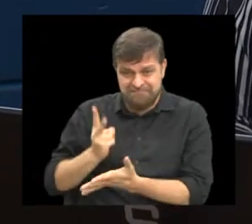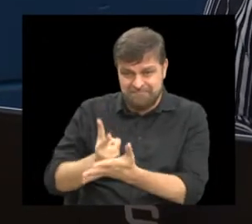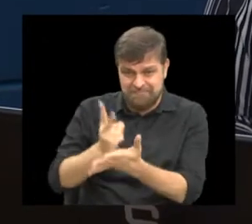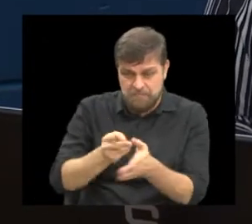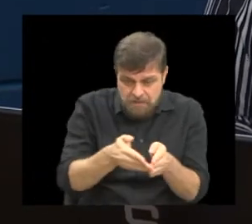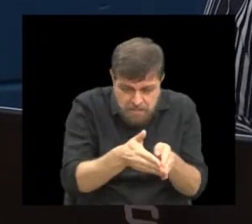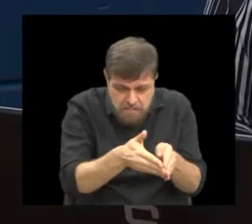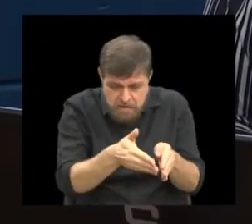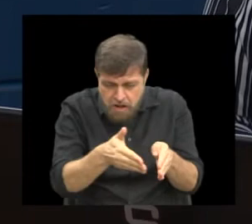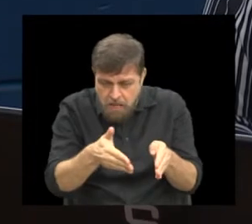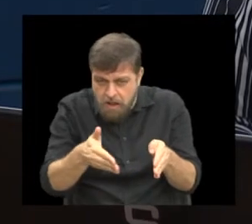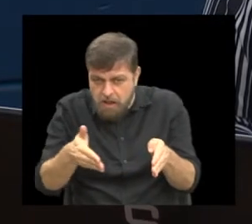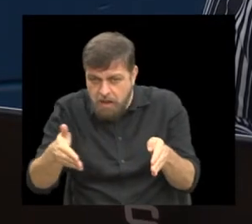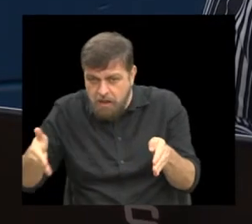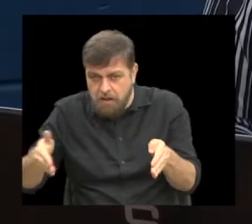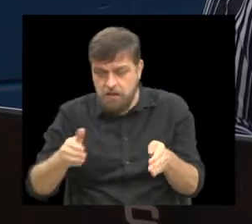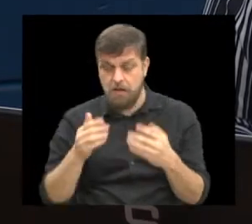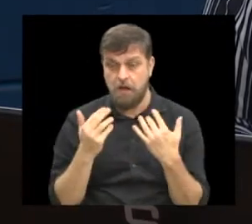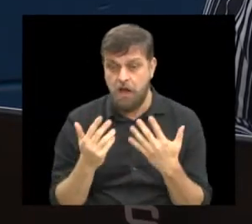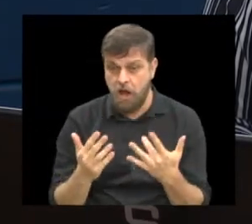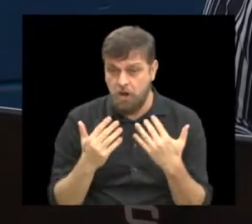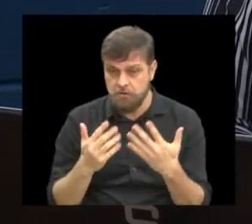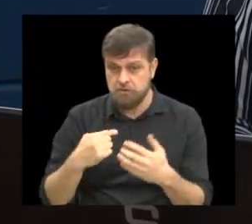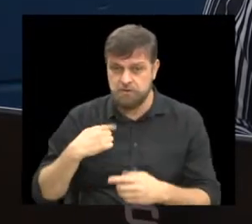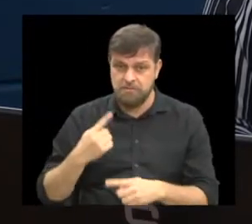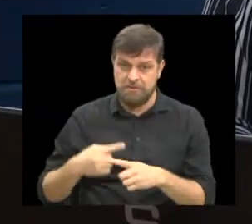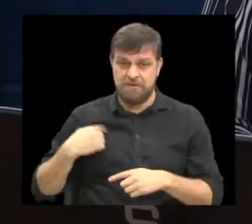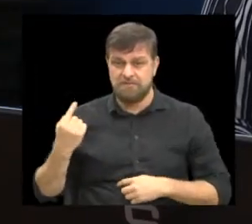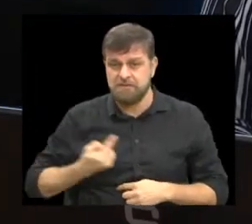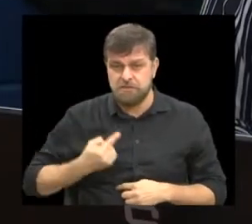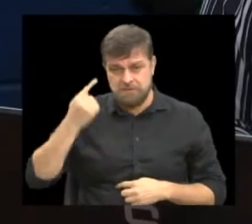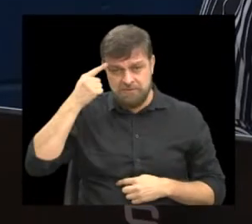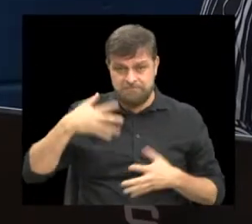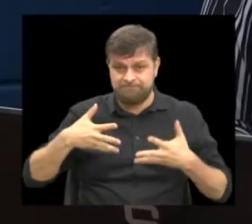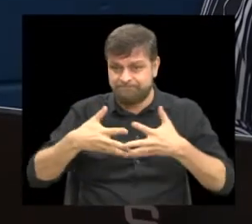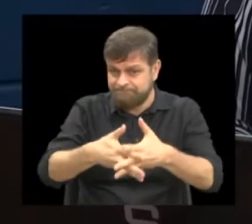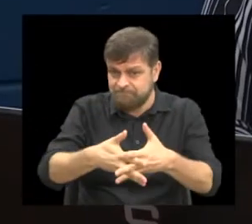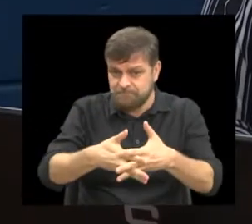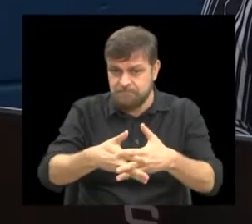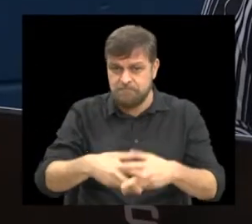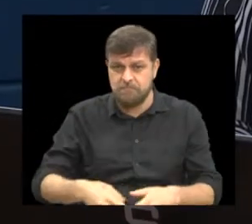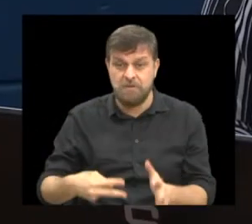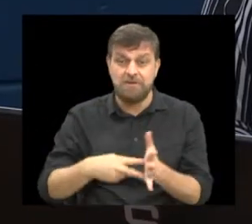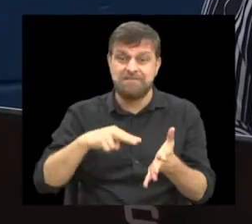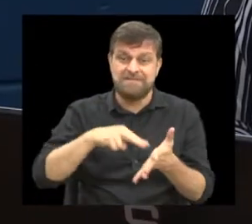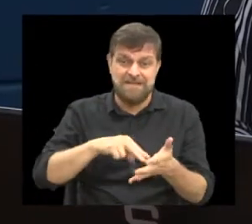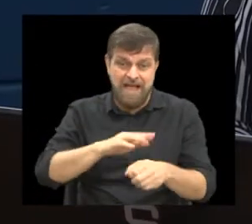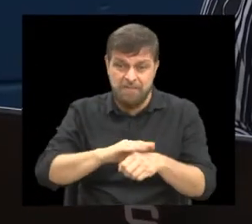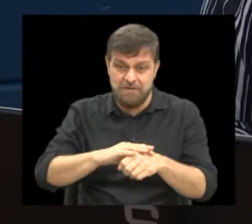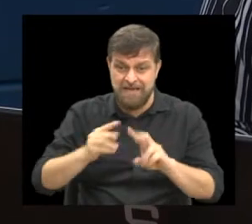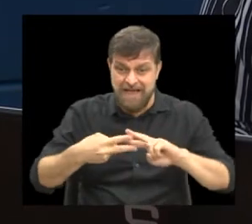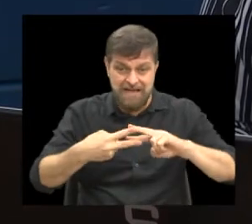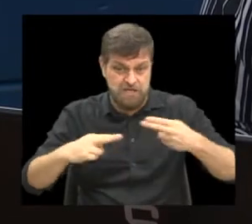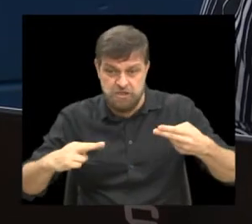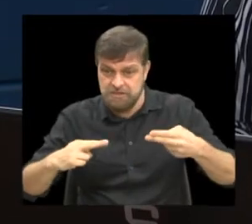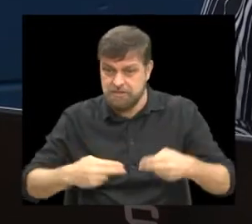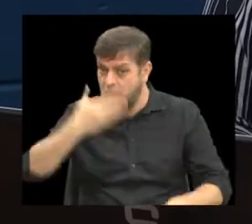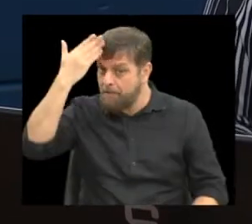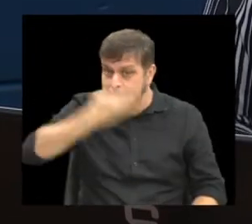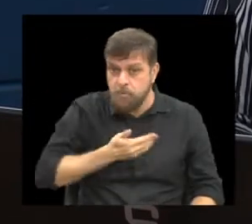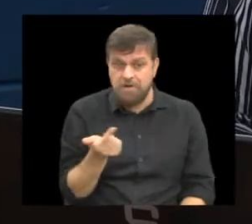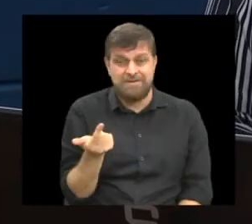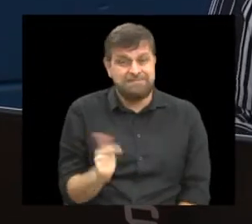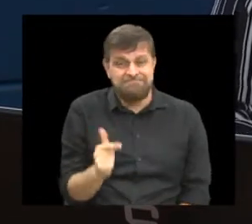espectro do autismo. Porque quando a gente fala transtorno, necessariamente não é uma síndrome. E geneticamente ainda não está